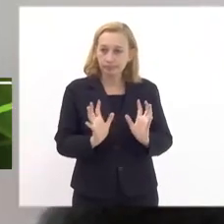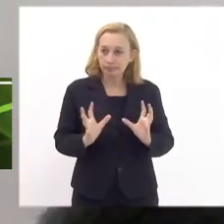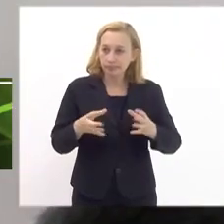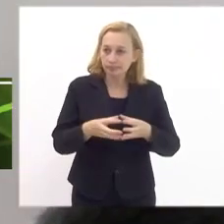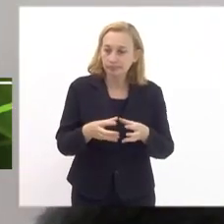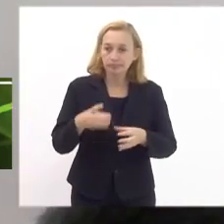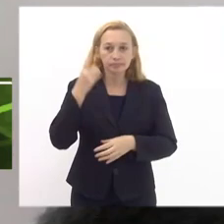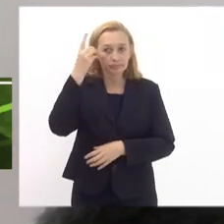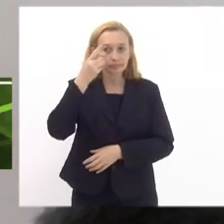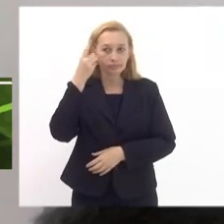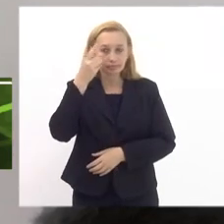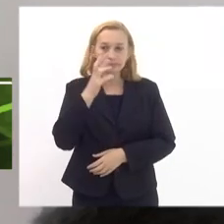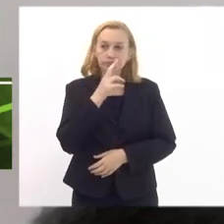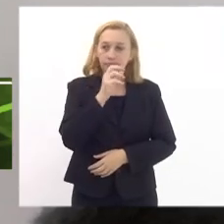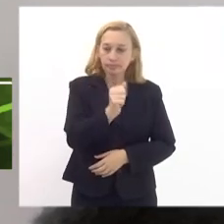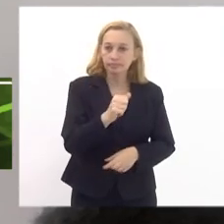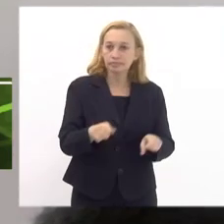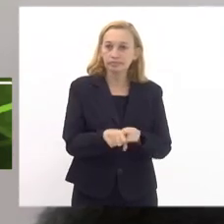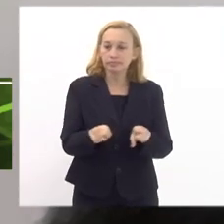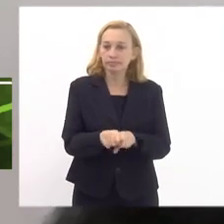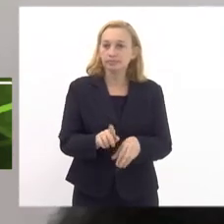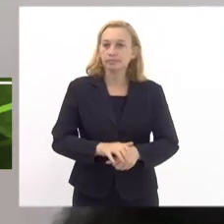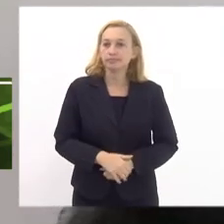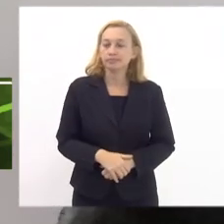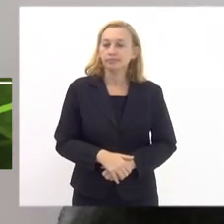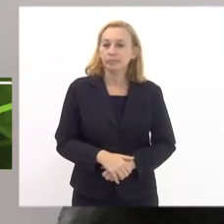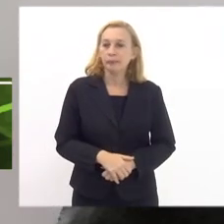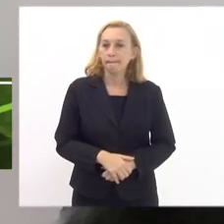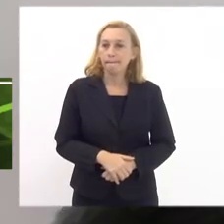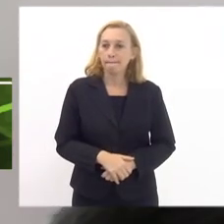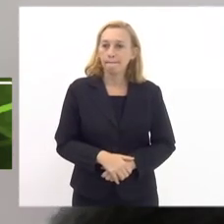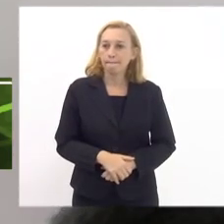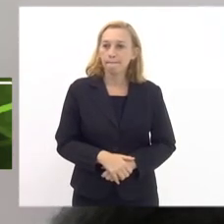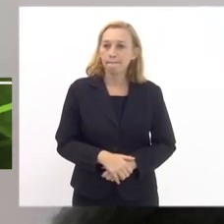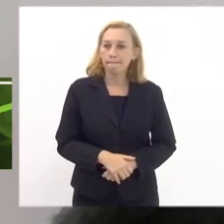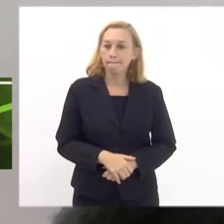deputado Rodrigo Amorim também. Tudo que eu estou fazendo,